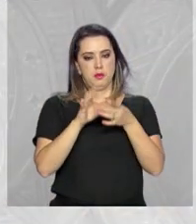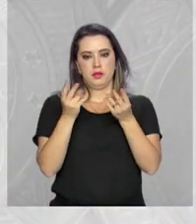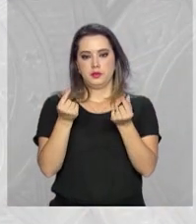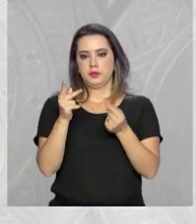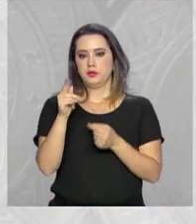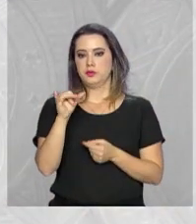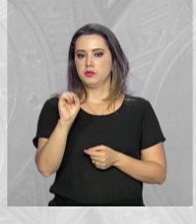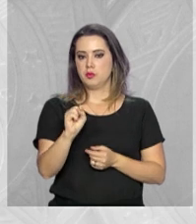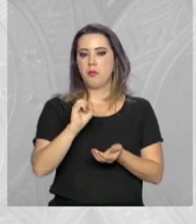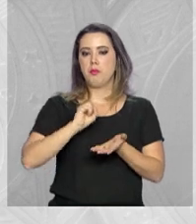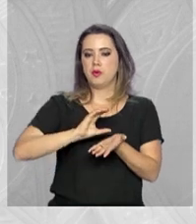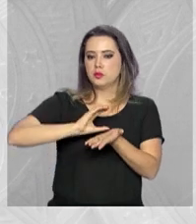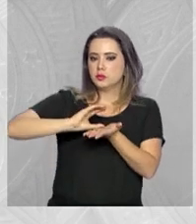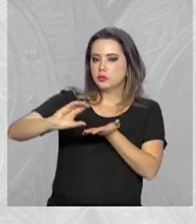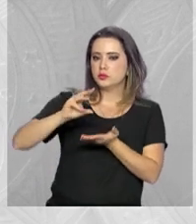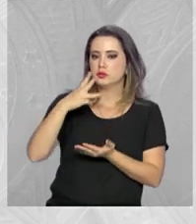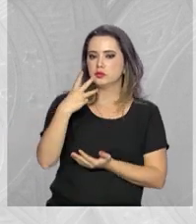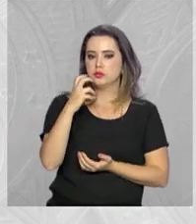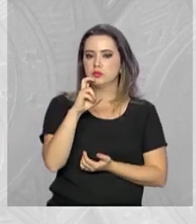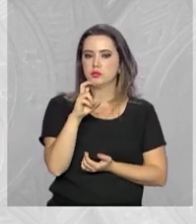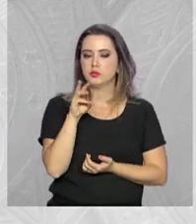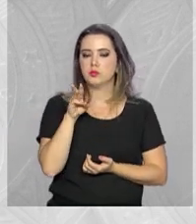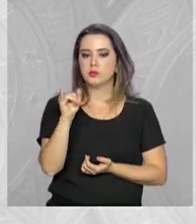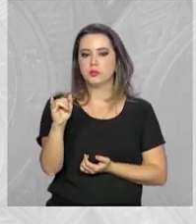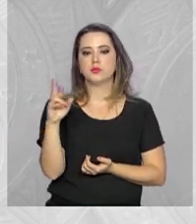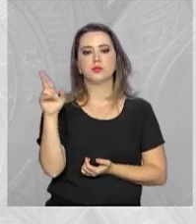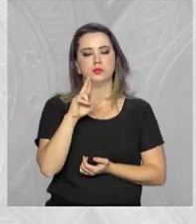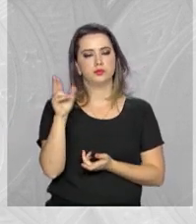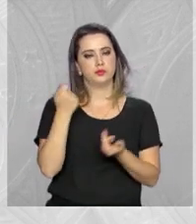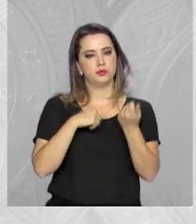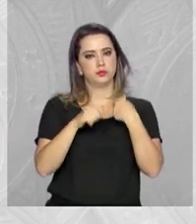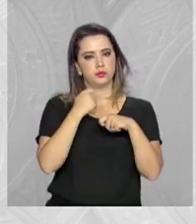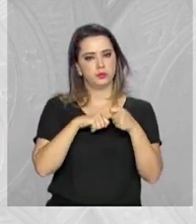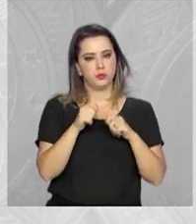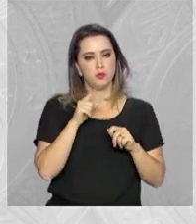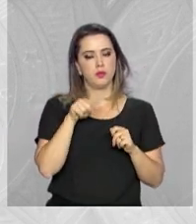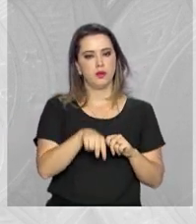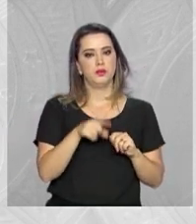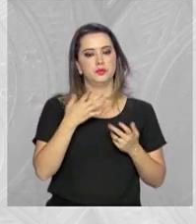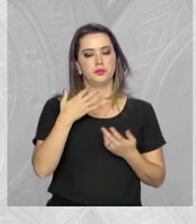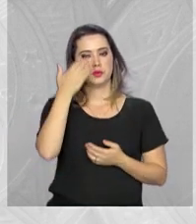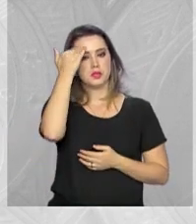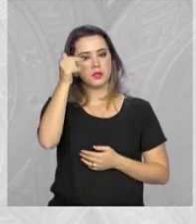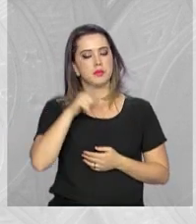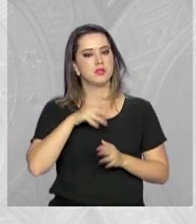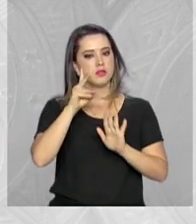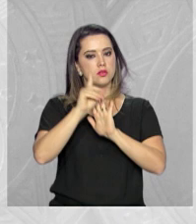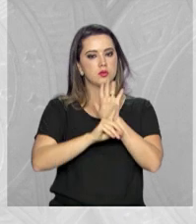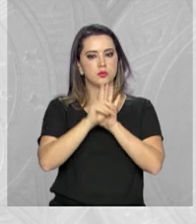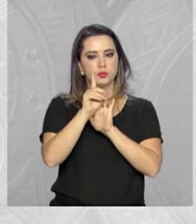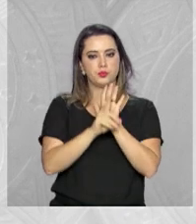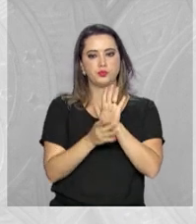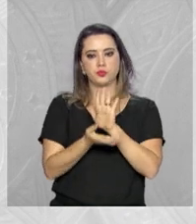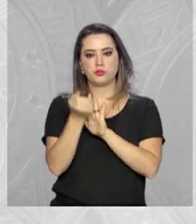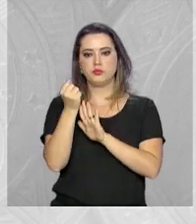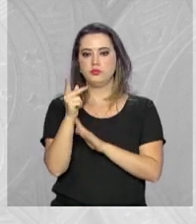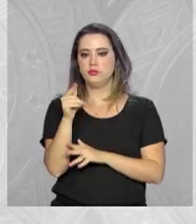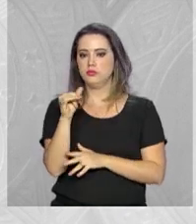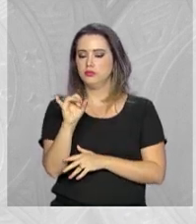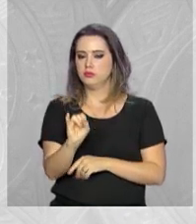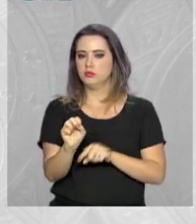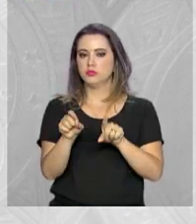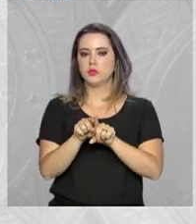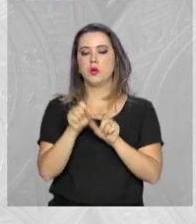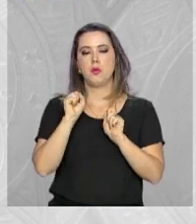potencial para injetar mais de 35 bilhões de reais na economia para saber se têm direito ao benefício os interessados